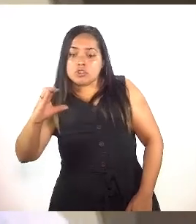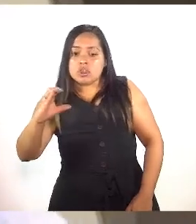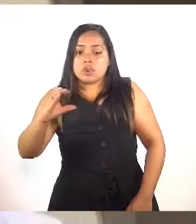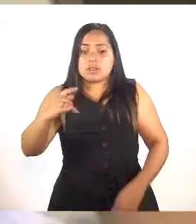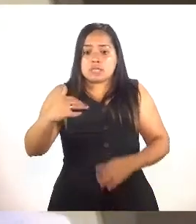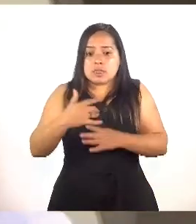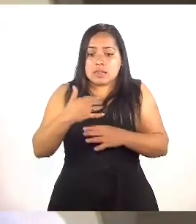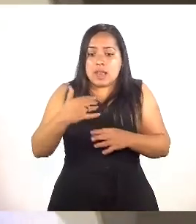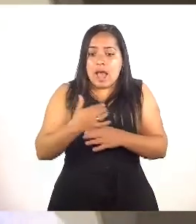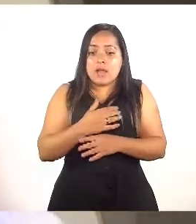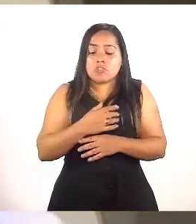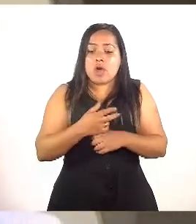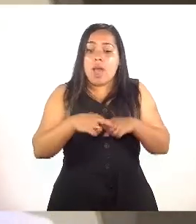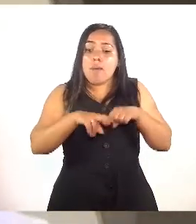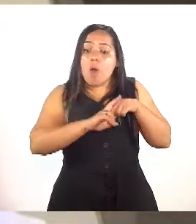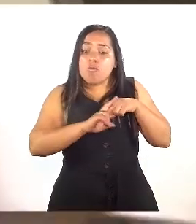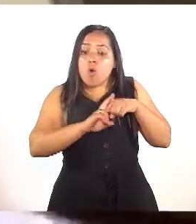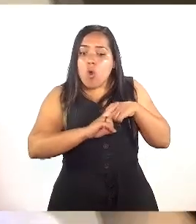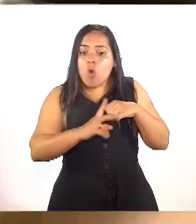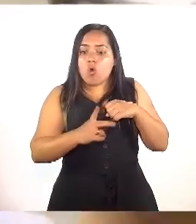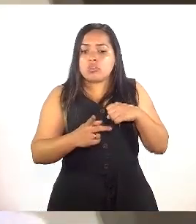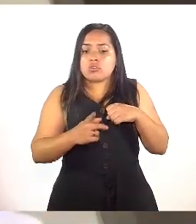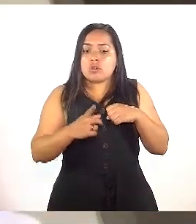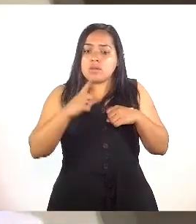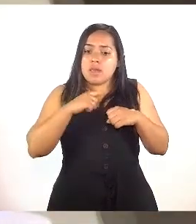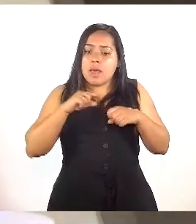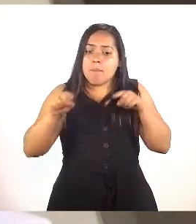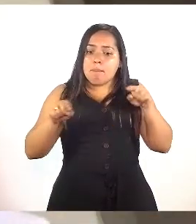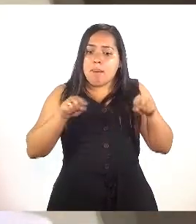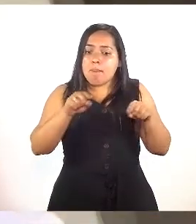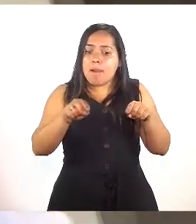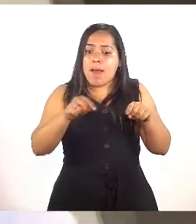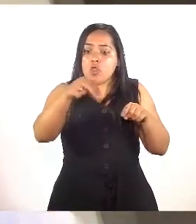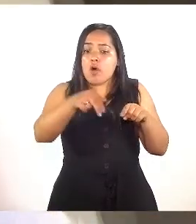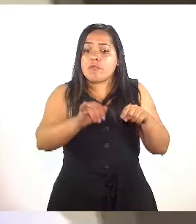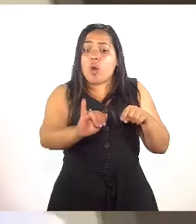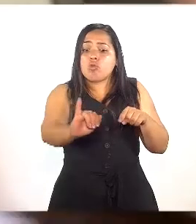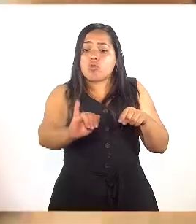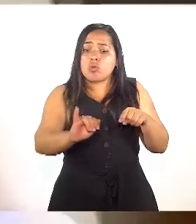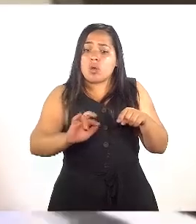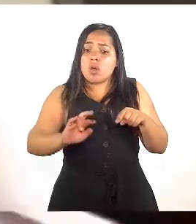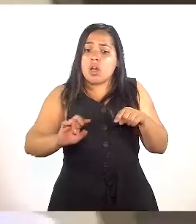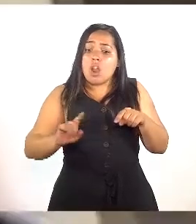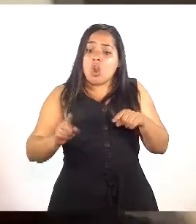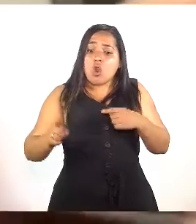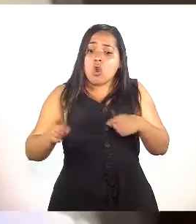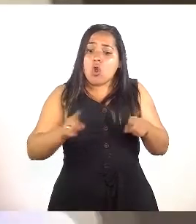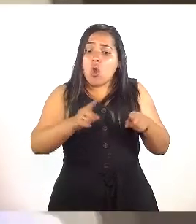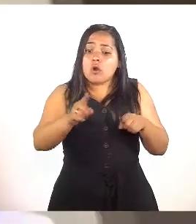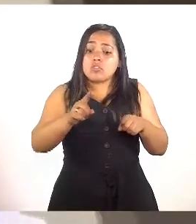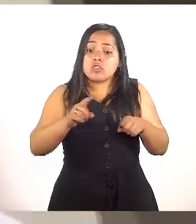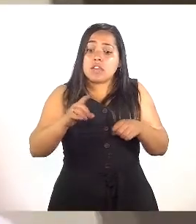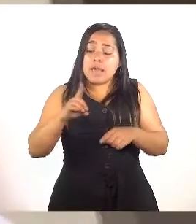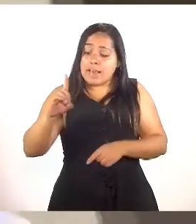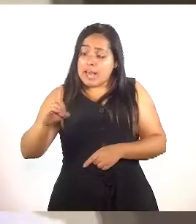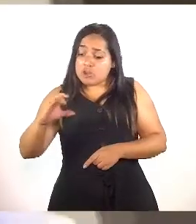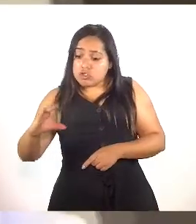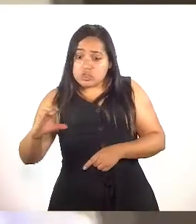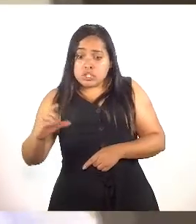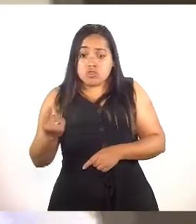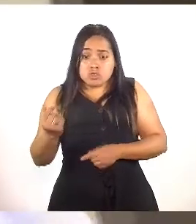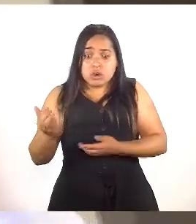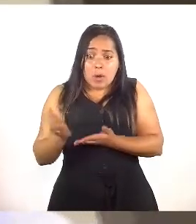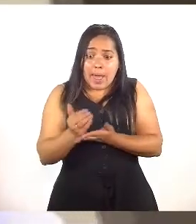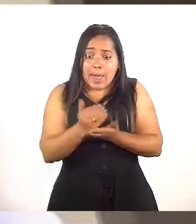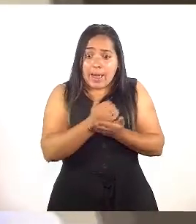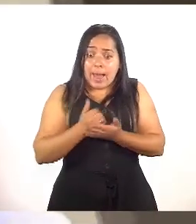fora. É um estado dentro do estado. O estado, principalmente Caxias, é um estado que arrecada muito, o estado que tem a Petrobras, é o estado